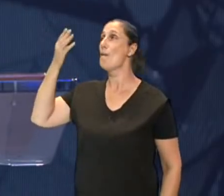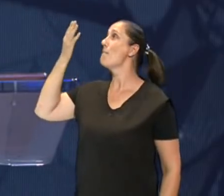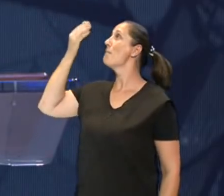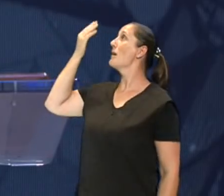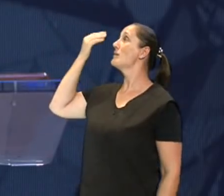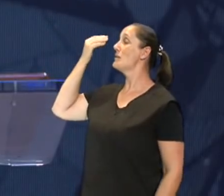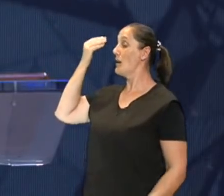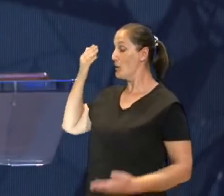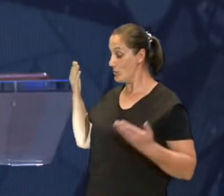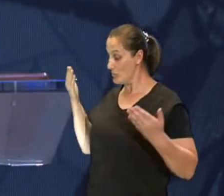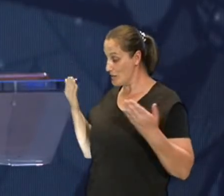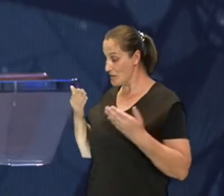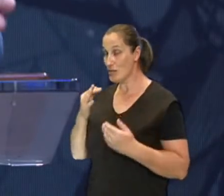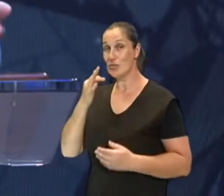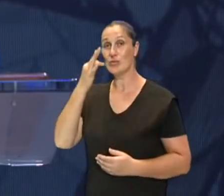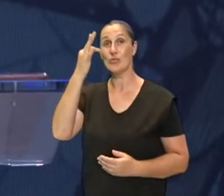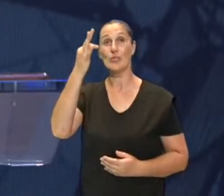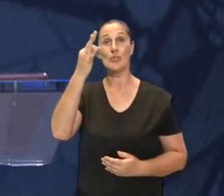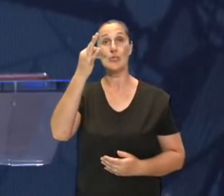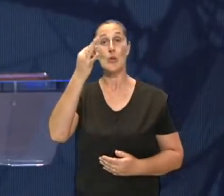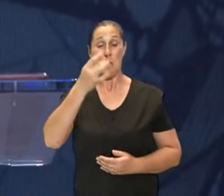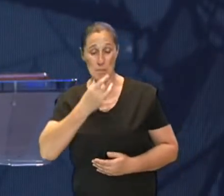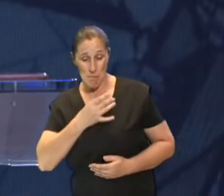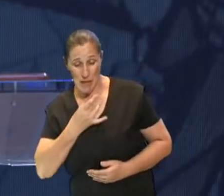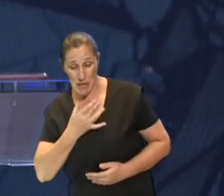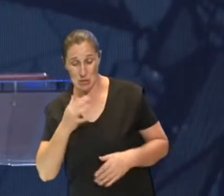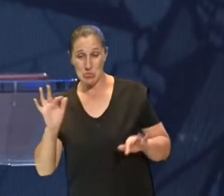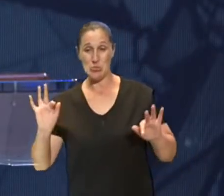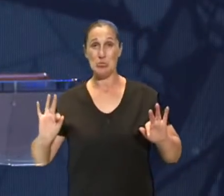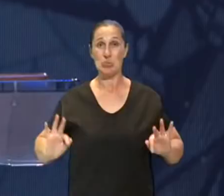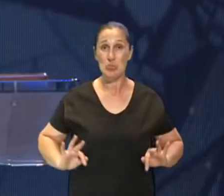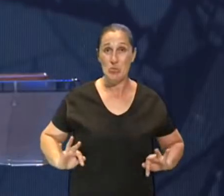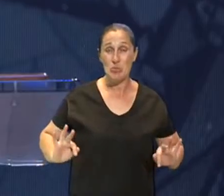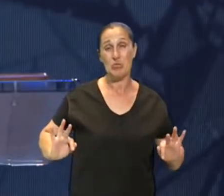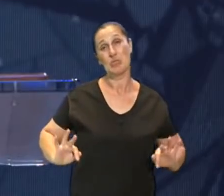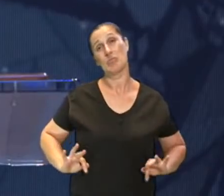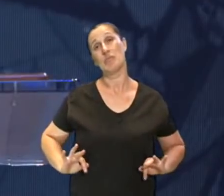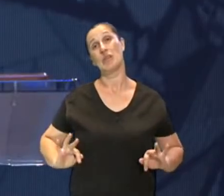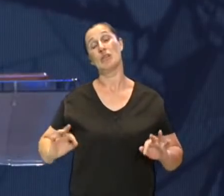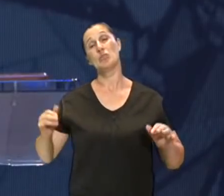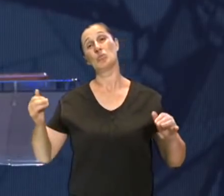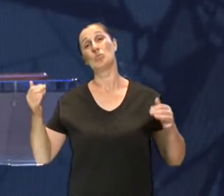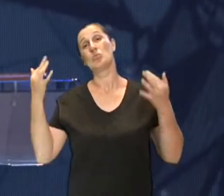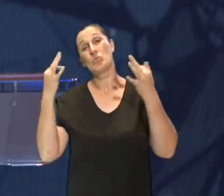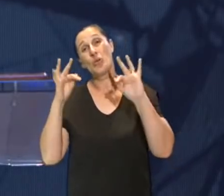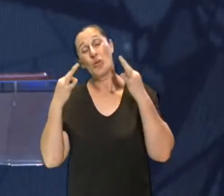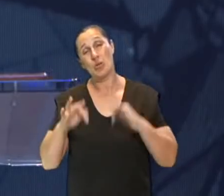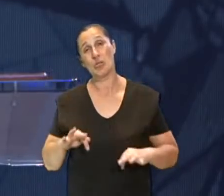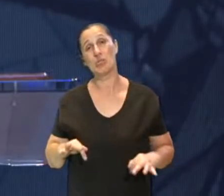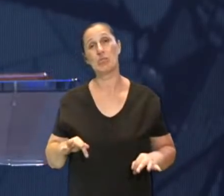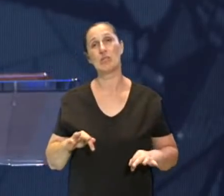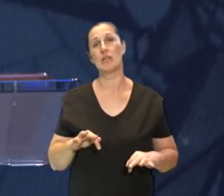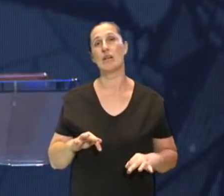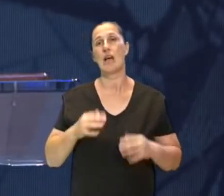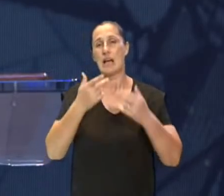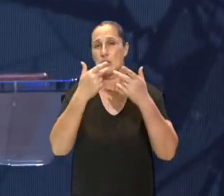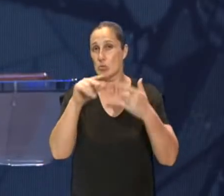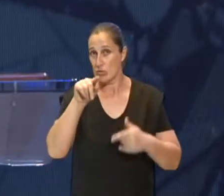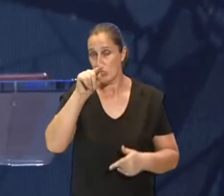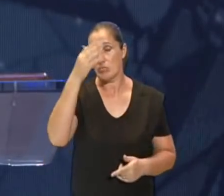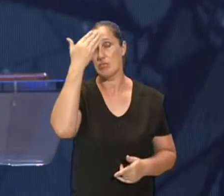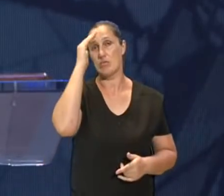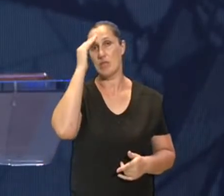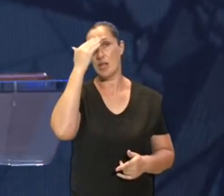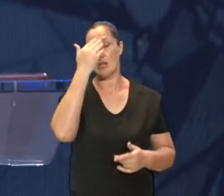nas mãos do Senhor a tua dor, o teu medo. Colocar nas mãos do Senhor aquilo que você entende e aquilo que você não